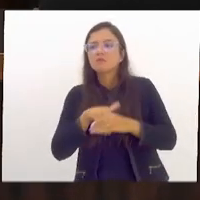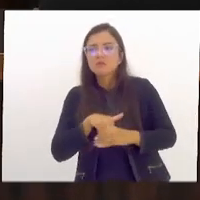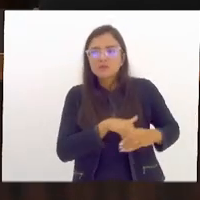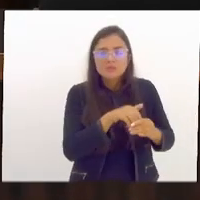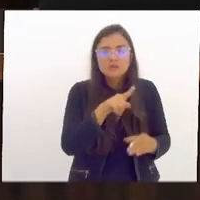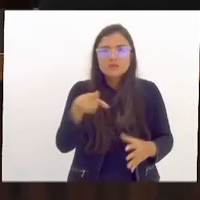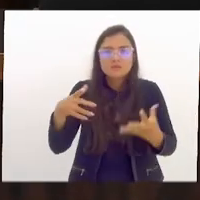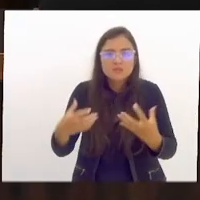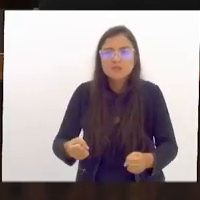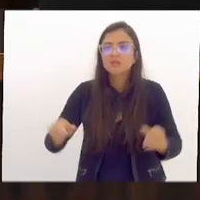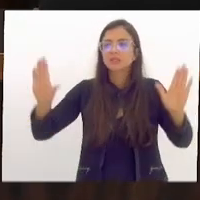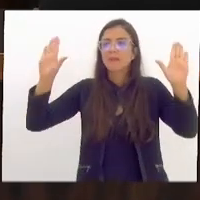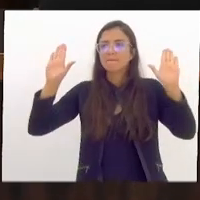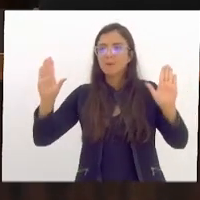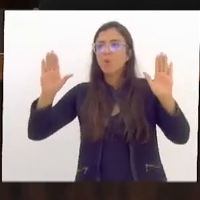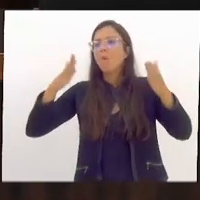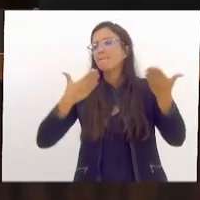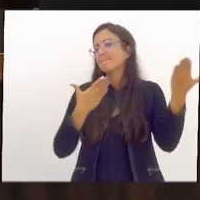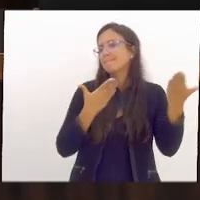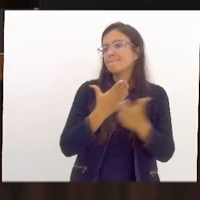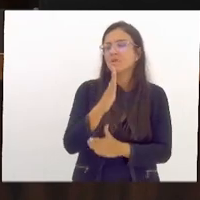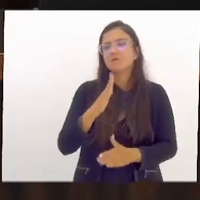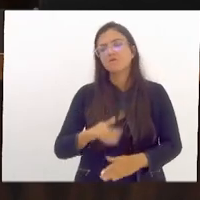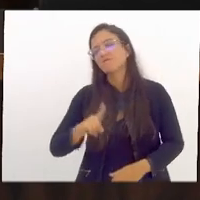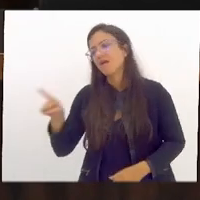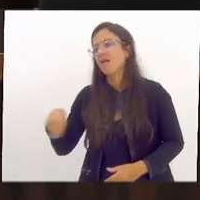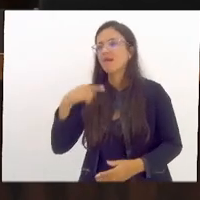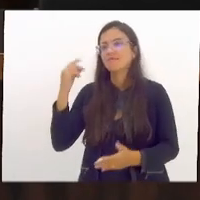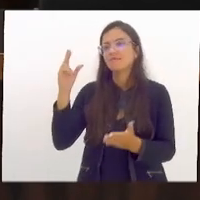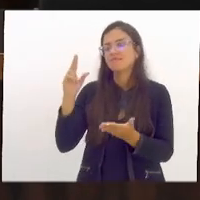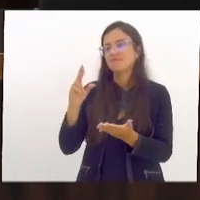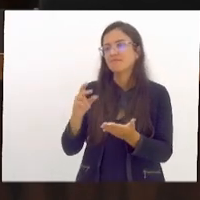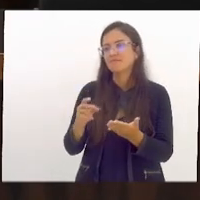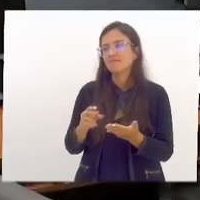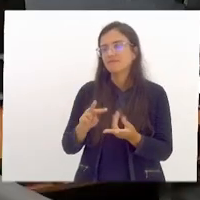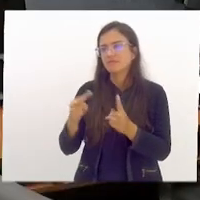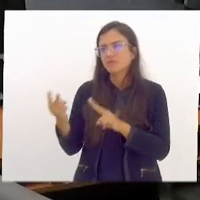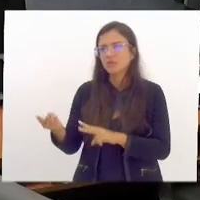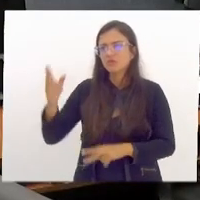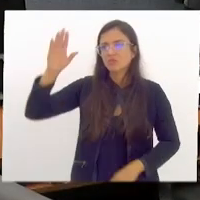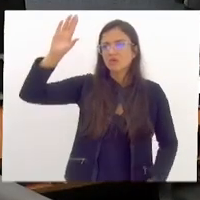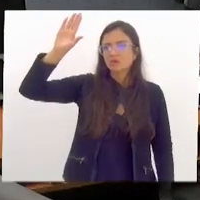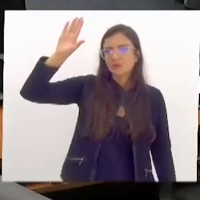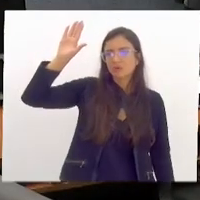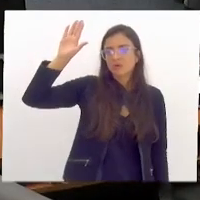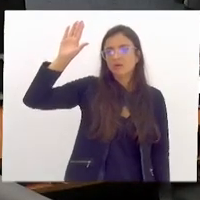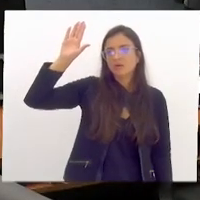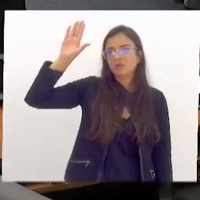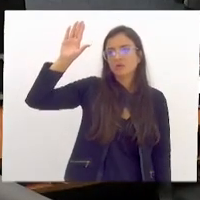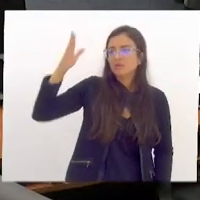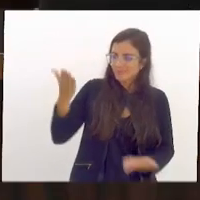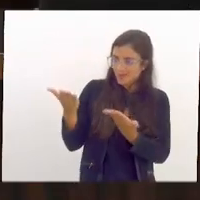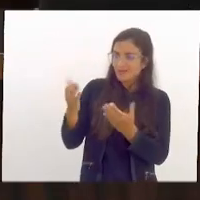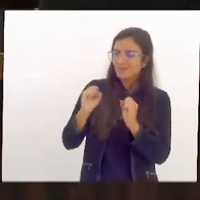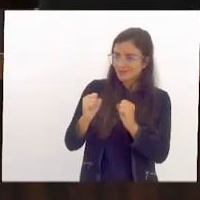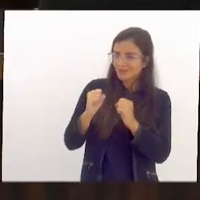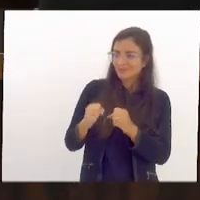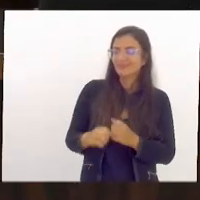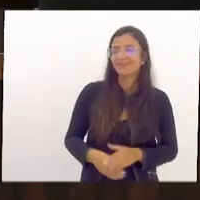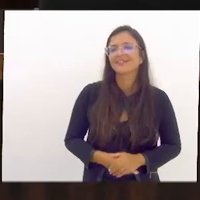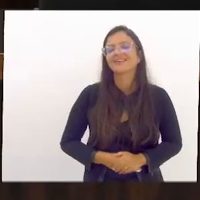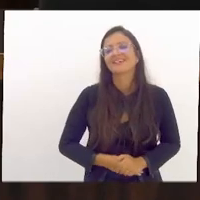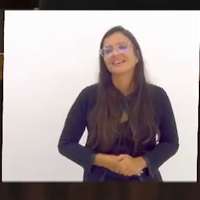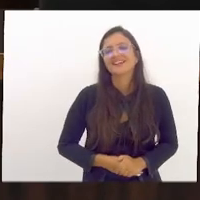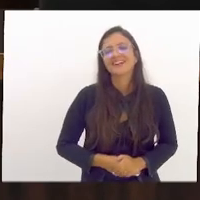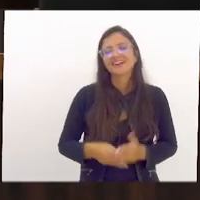que aprovam, permaneçam como estão. Aprovado e vai autógrafo. Declaração de voto. Por Por gentileza, deputado,